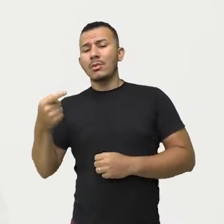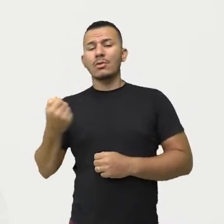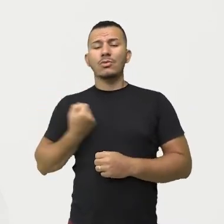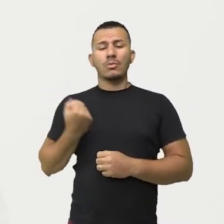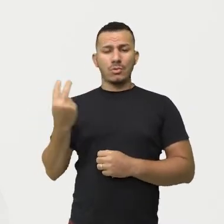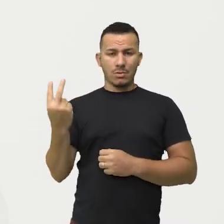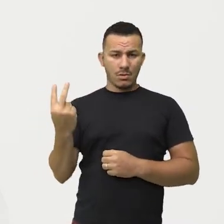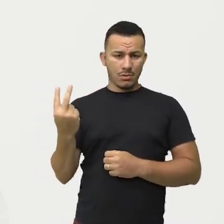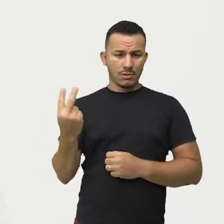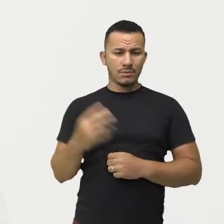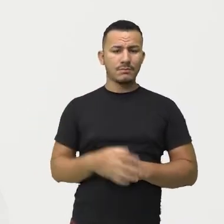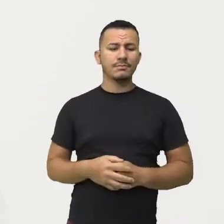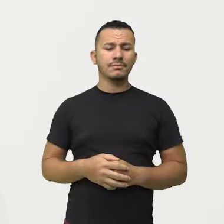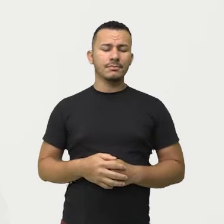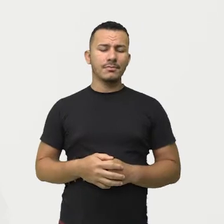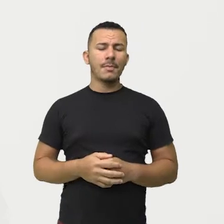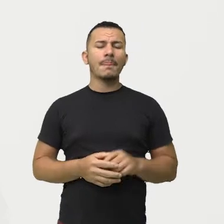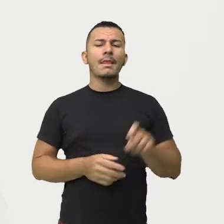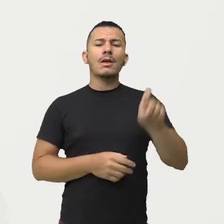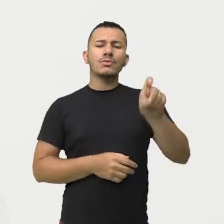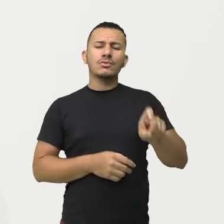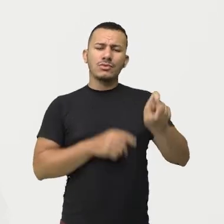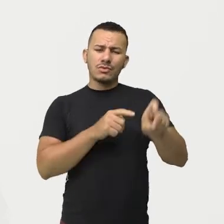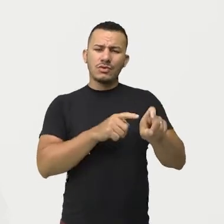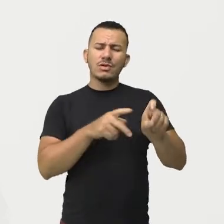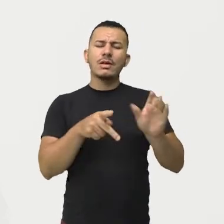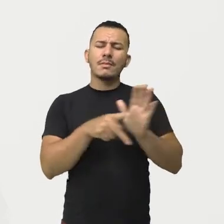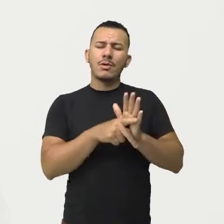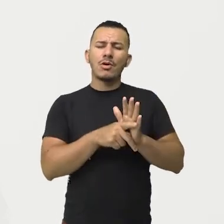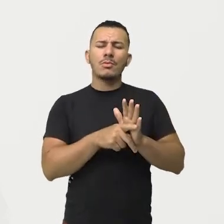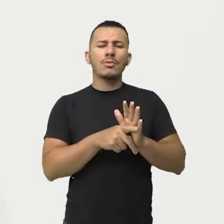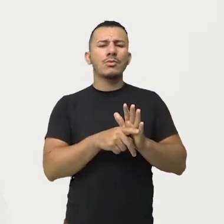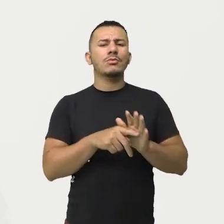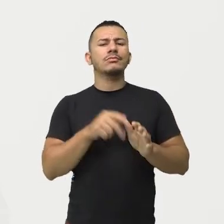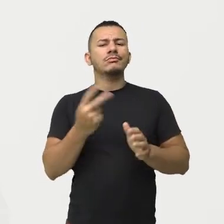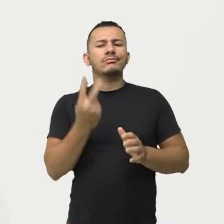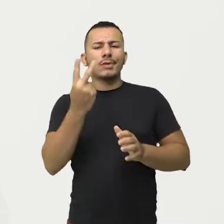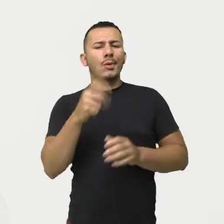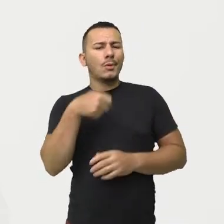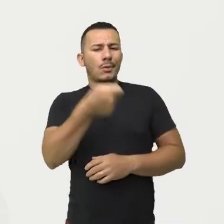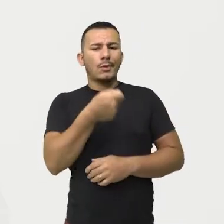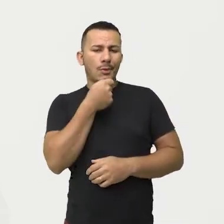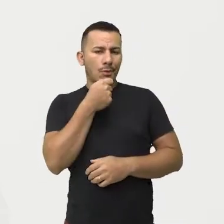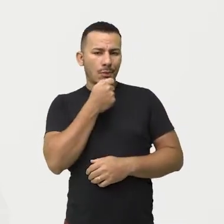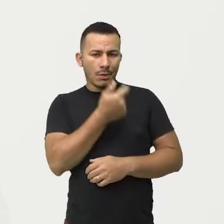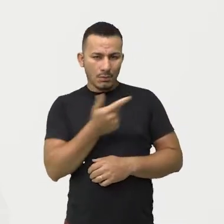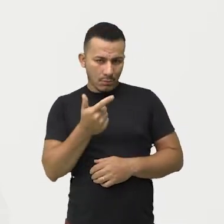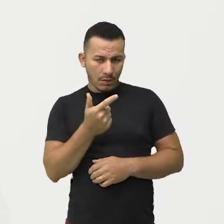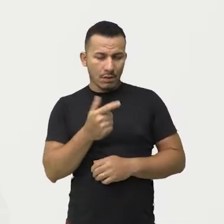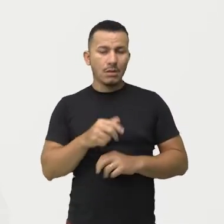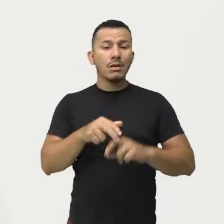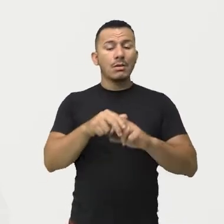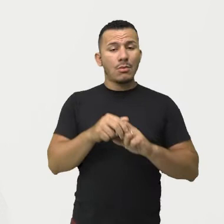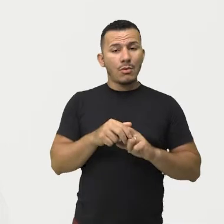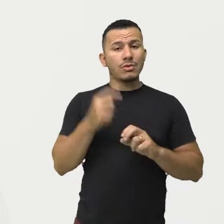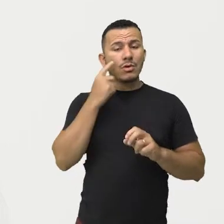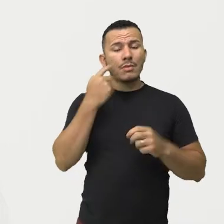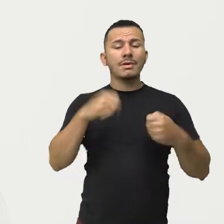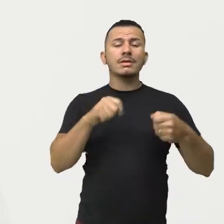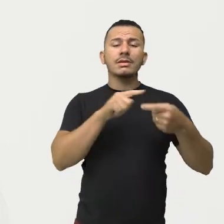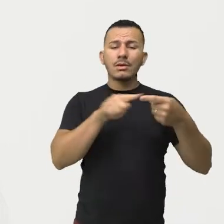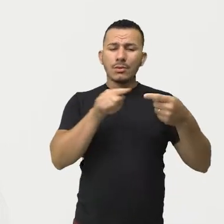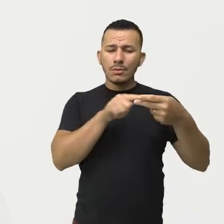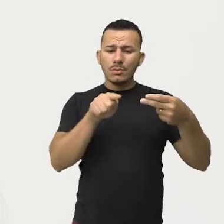quarto, x é o termo desconhecido, olha só. Então, primeiramente é bom que você faça isso,